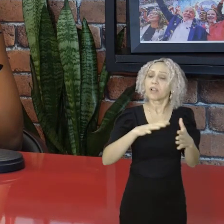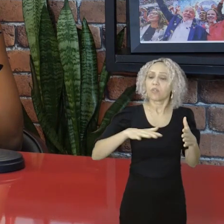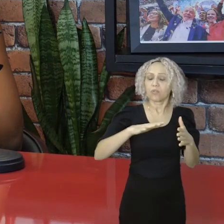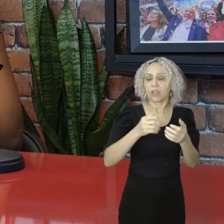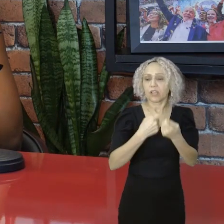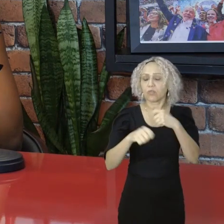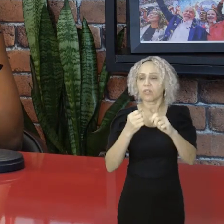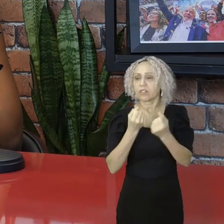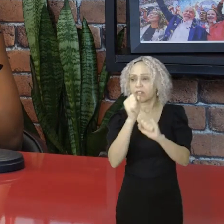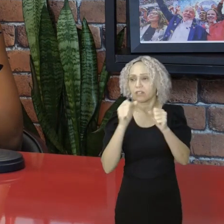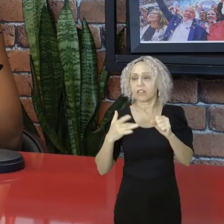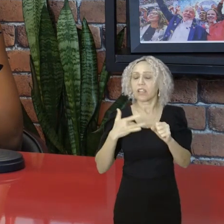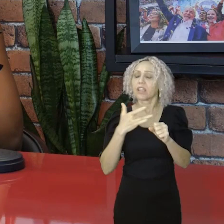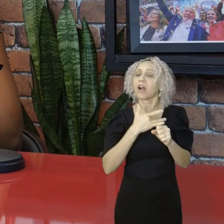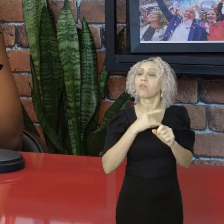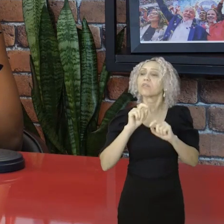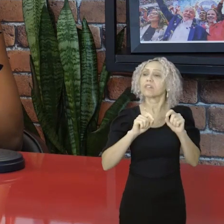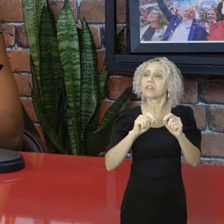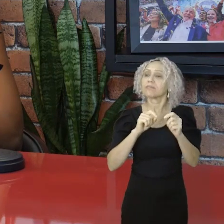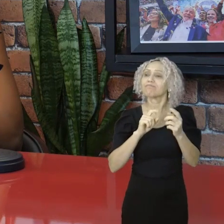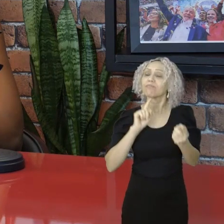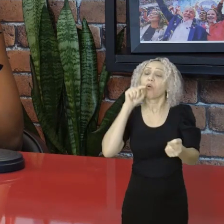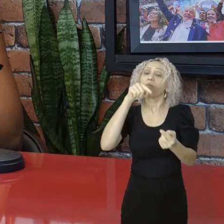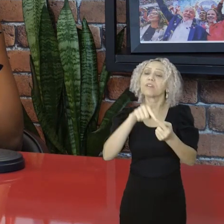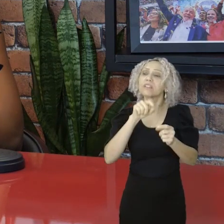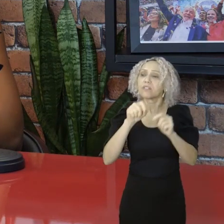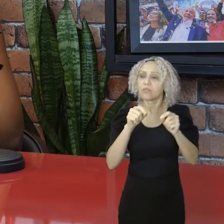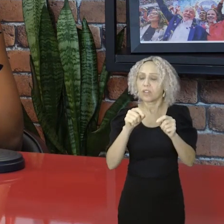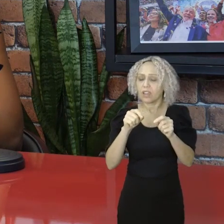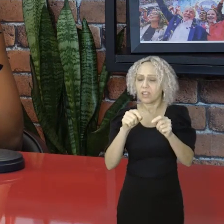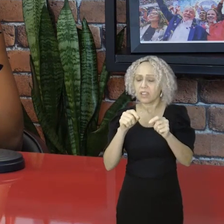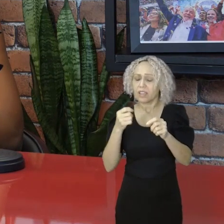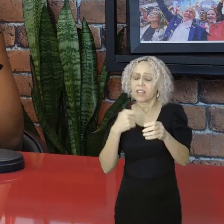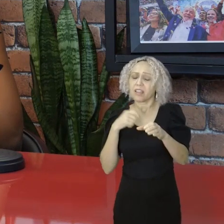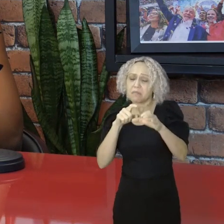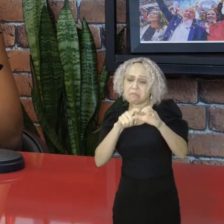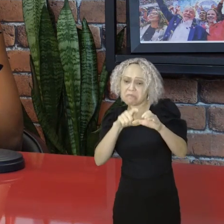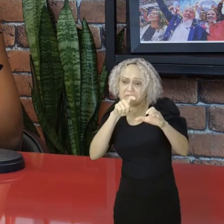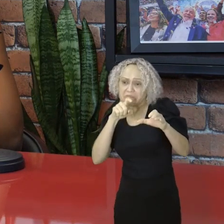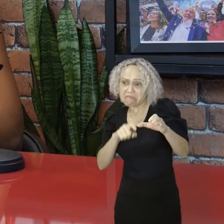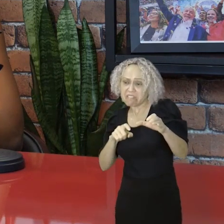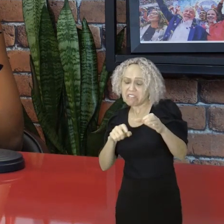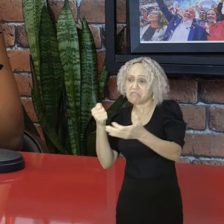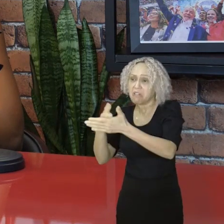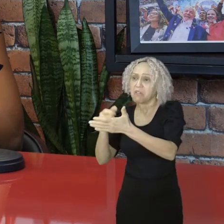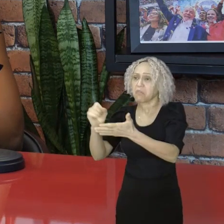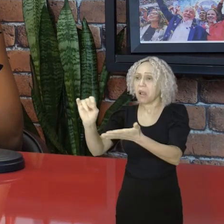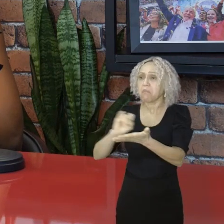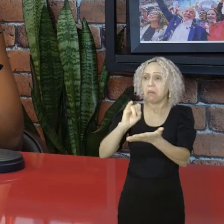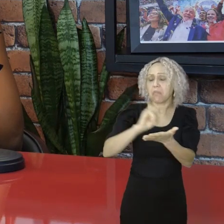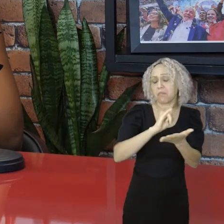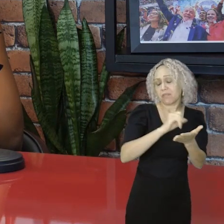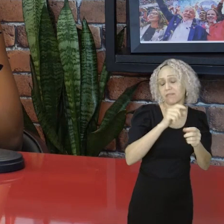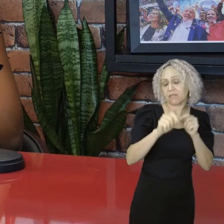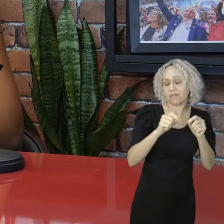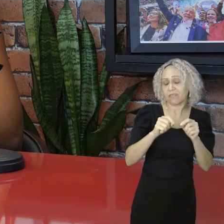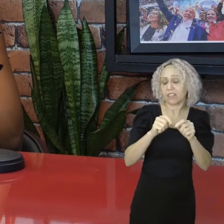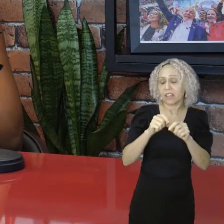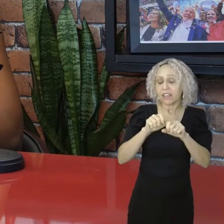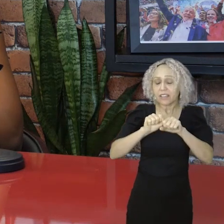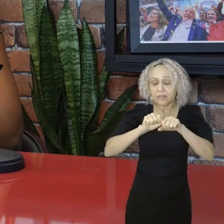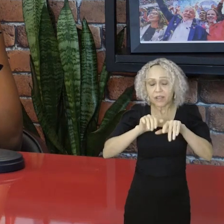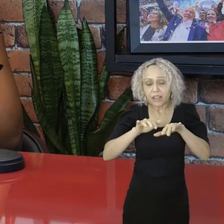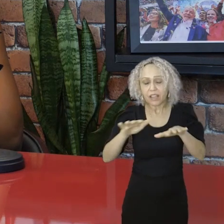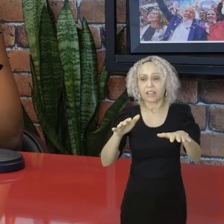Complexo Econômico Industrial da Saúde tem o objetivo de reduzir a dependência estrangeira, expandindo a produção nacional